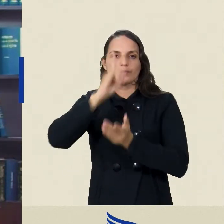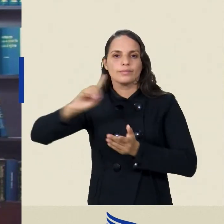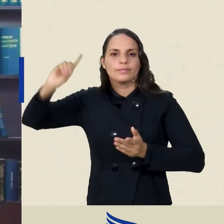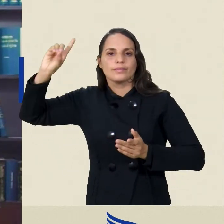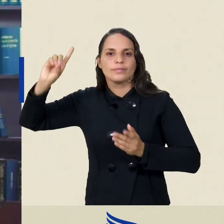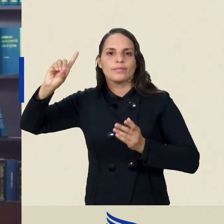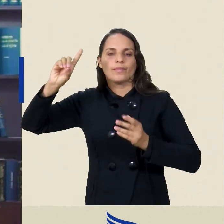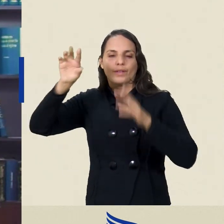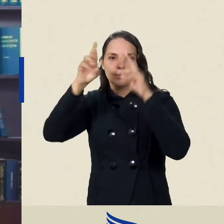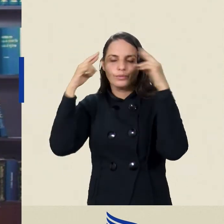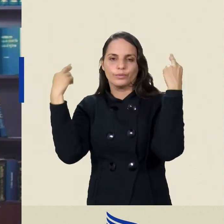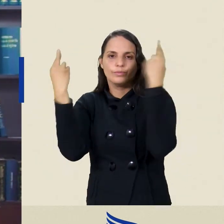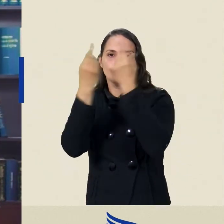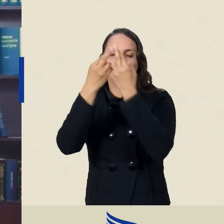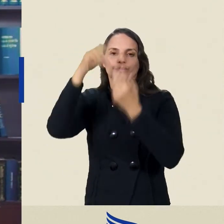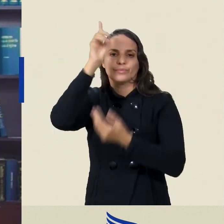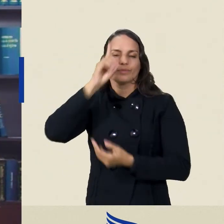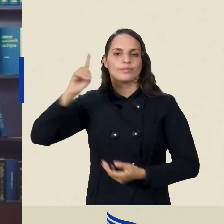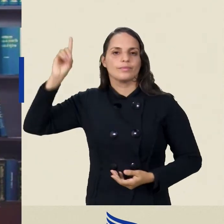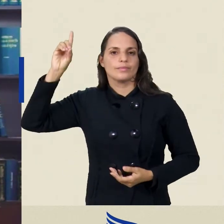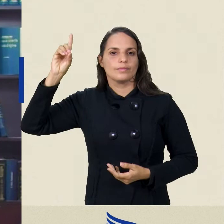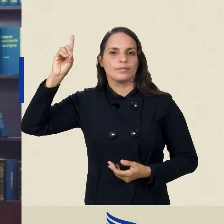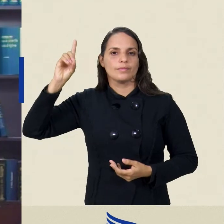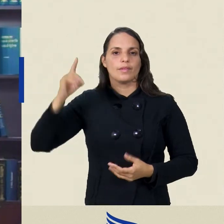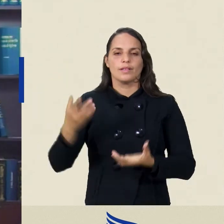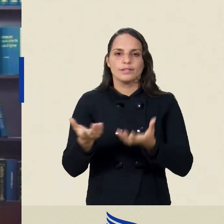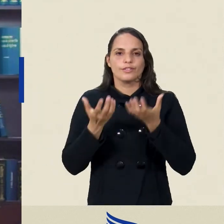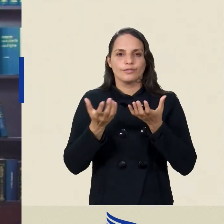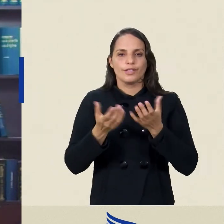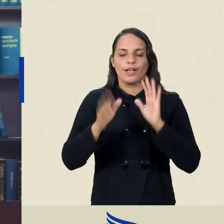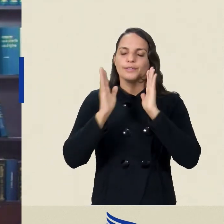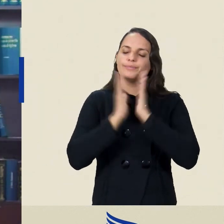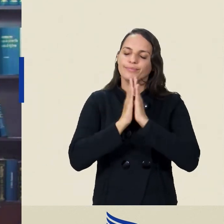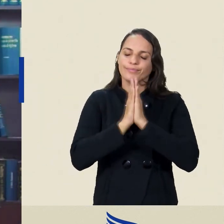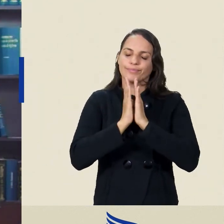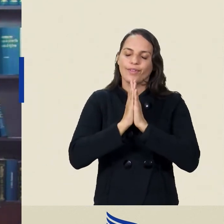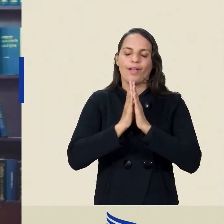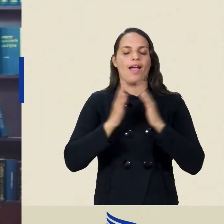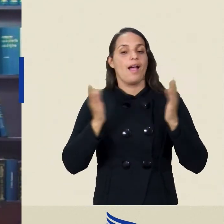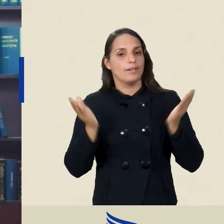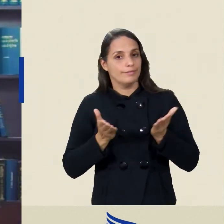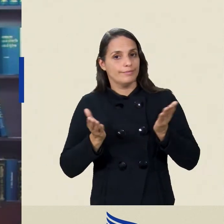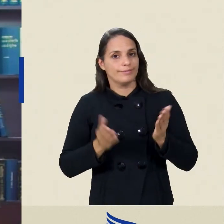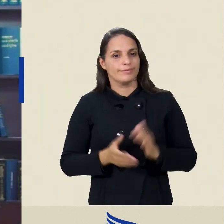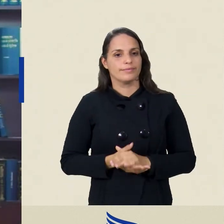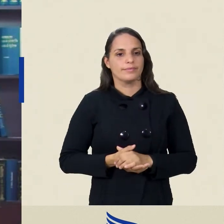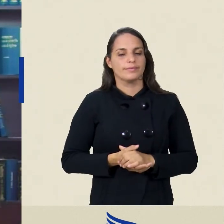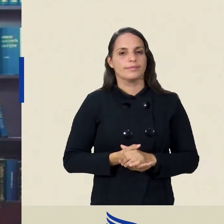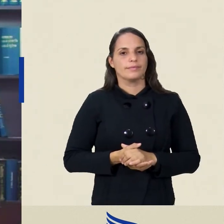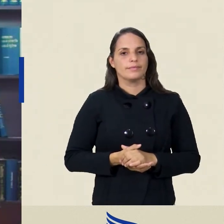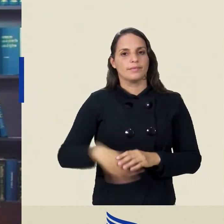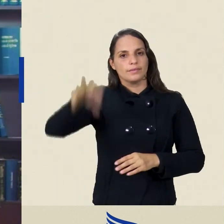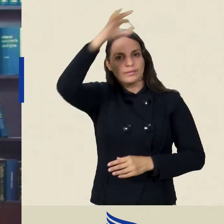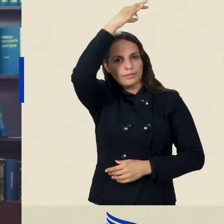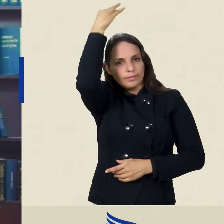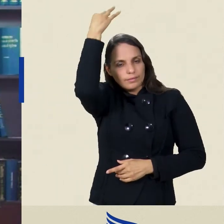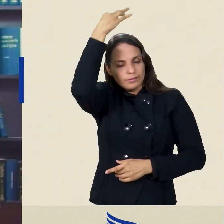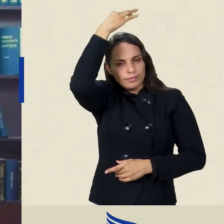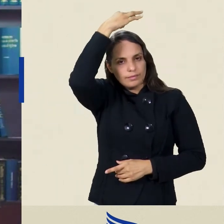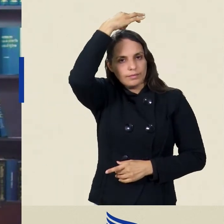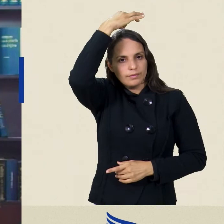de Deus. Eu gostaria de orar com você nesse instante, para que o Espírito do